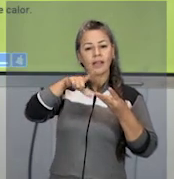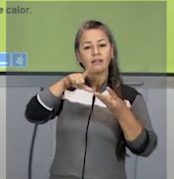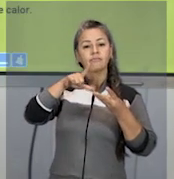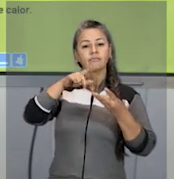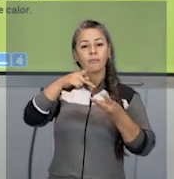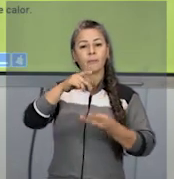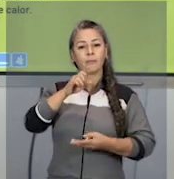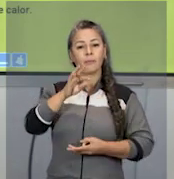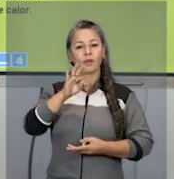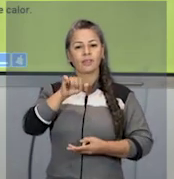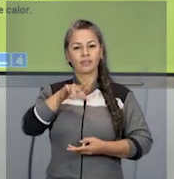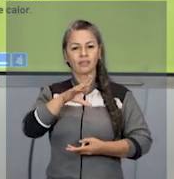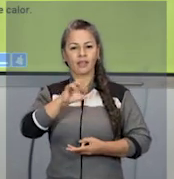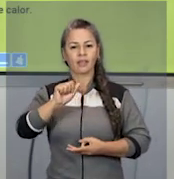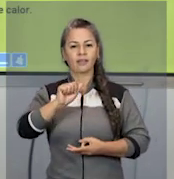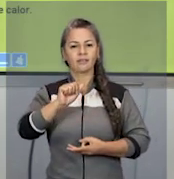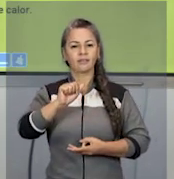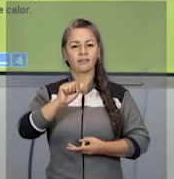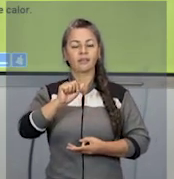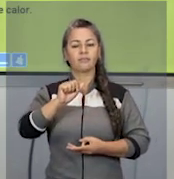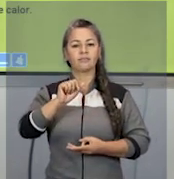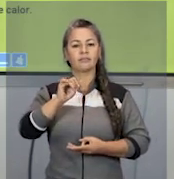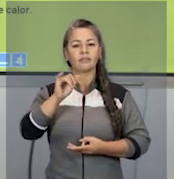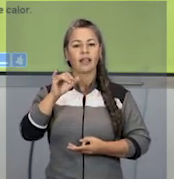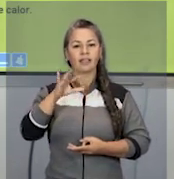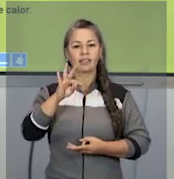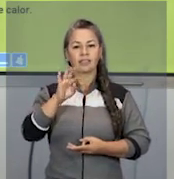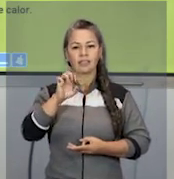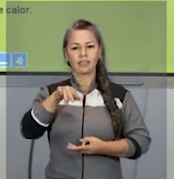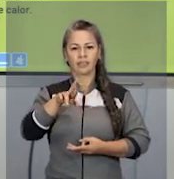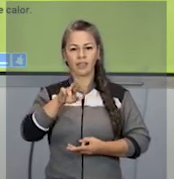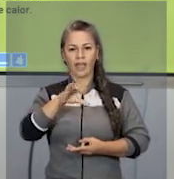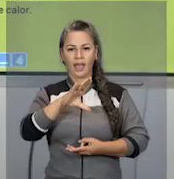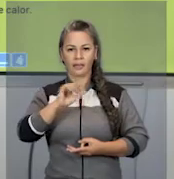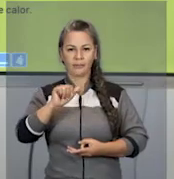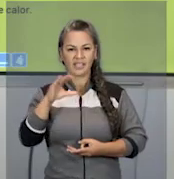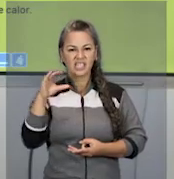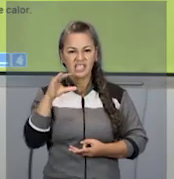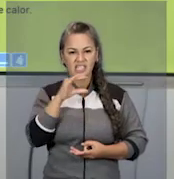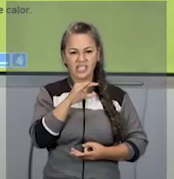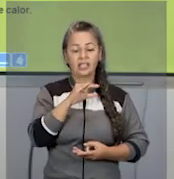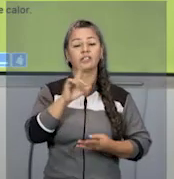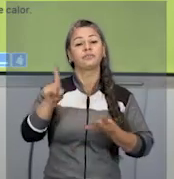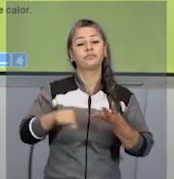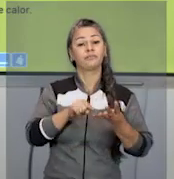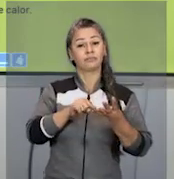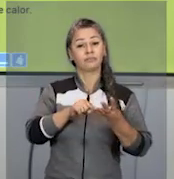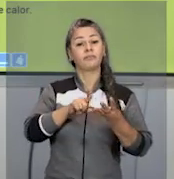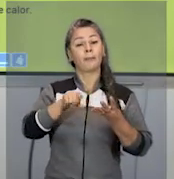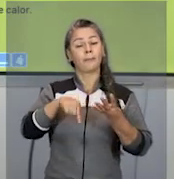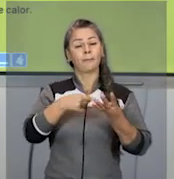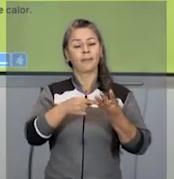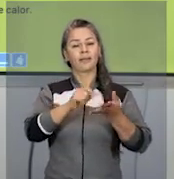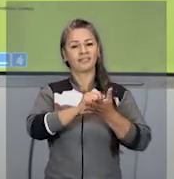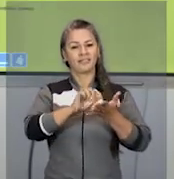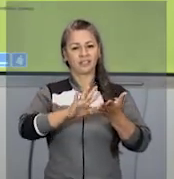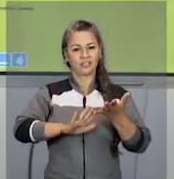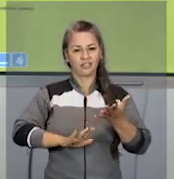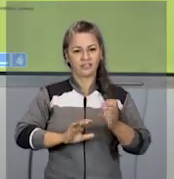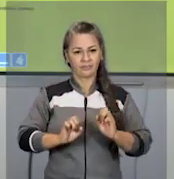térmica, o que vem a ser a potência térmica. E, óbvio, as nossas atividades do Enem. Vamos